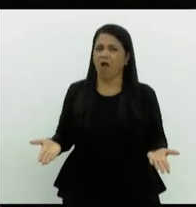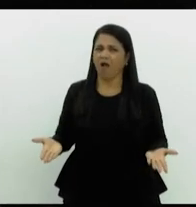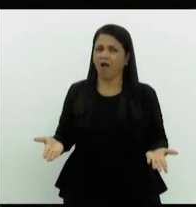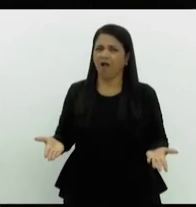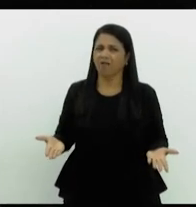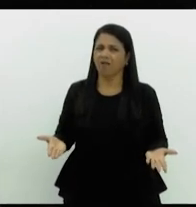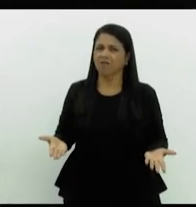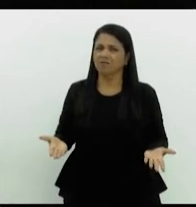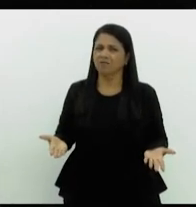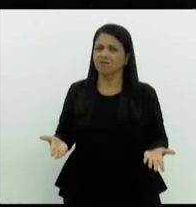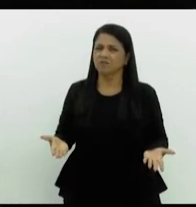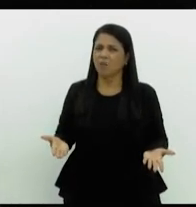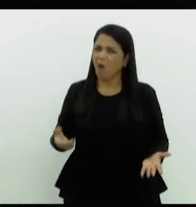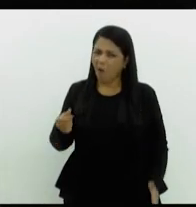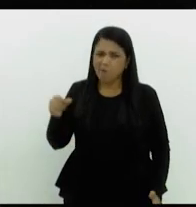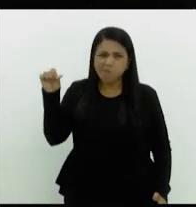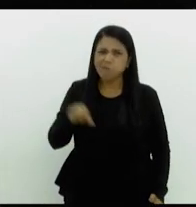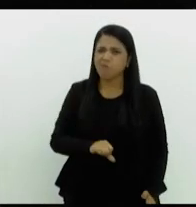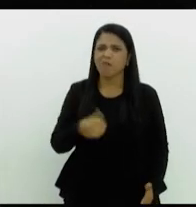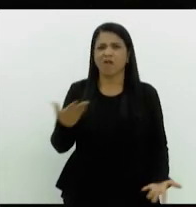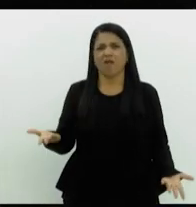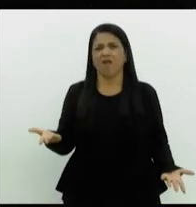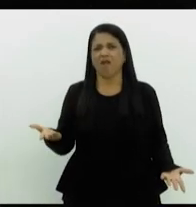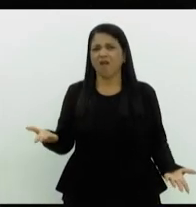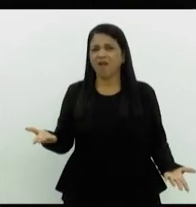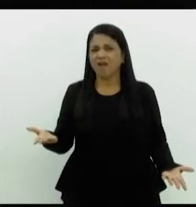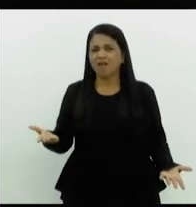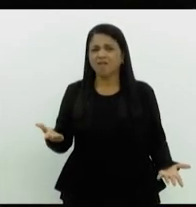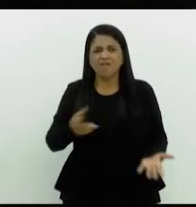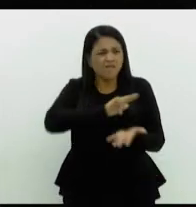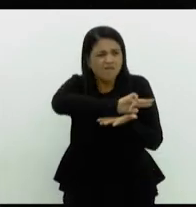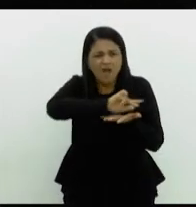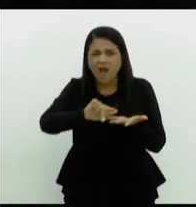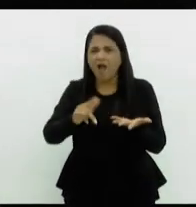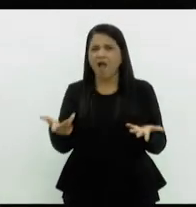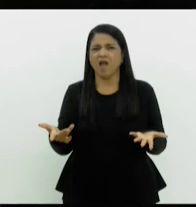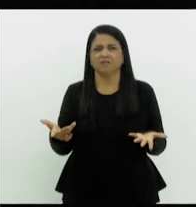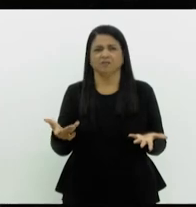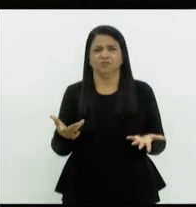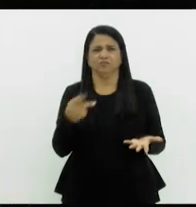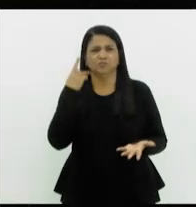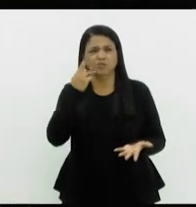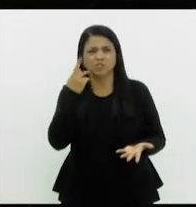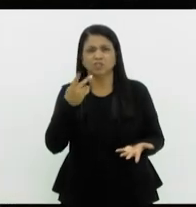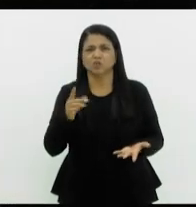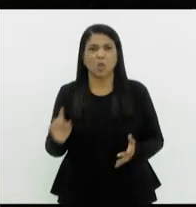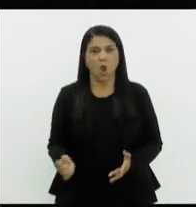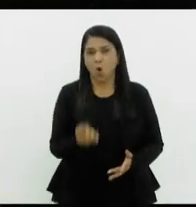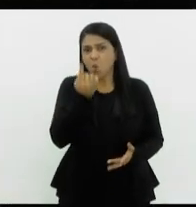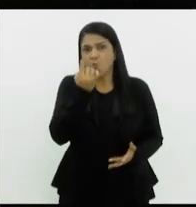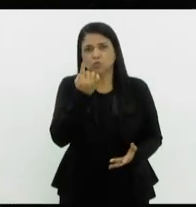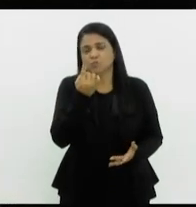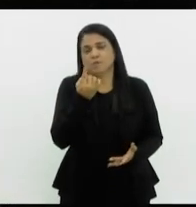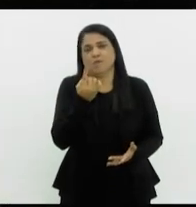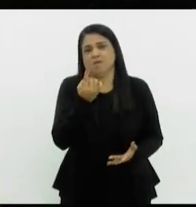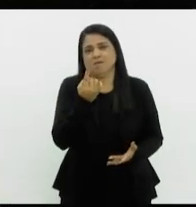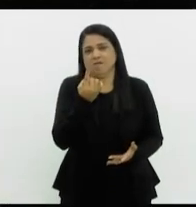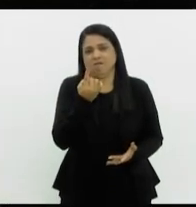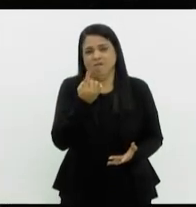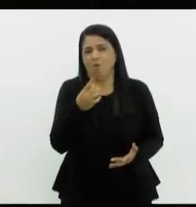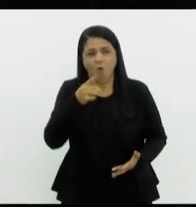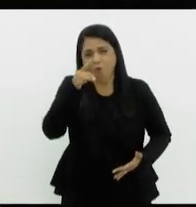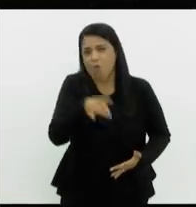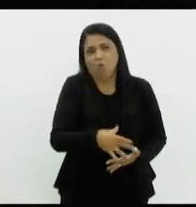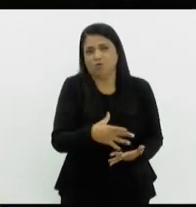lascados. Porque não é só uma ministra, não. São vários que fazem isso. Isso não é a primeira nem a última pérola dela. Aí você fala